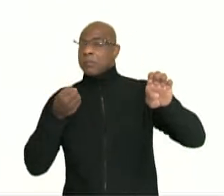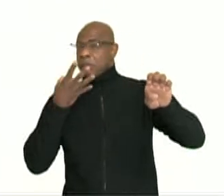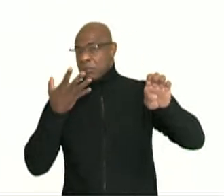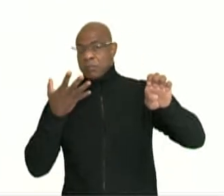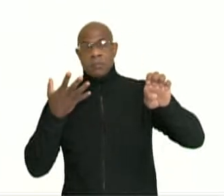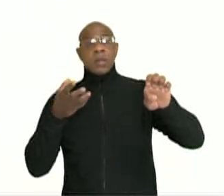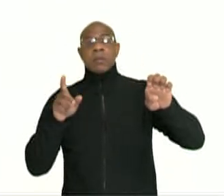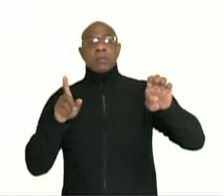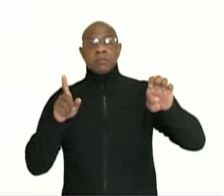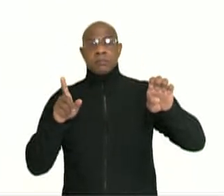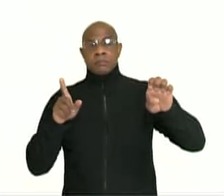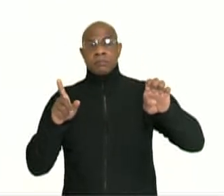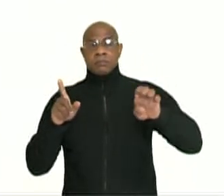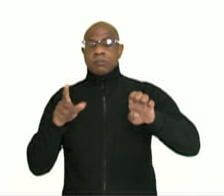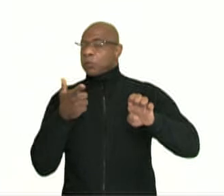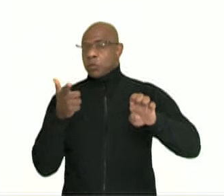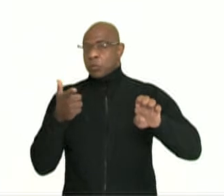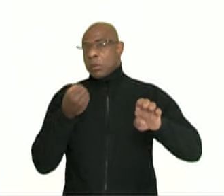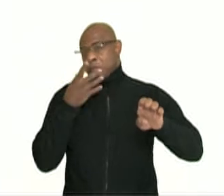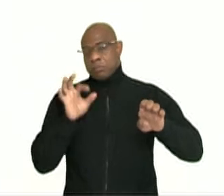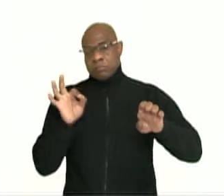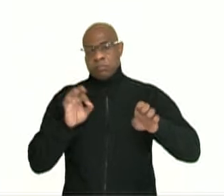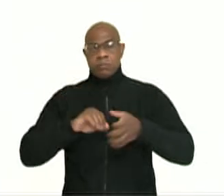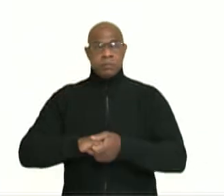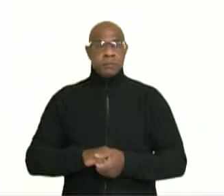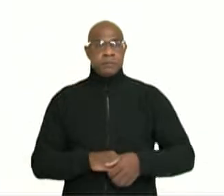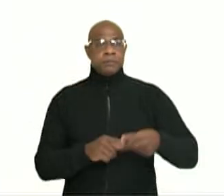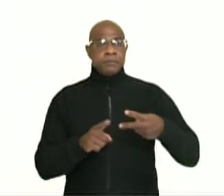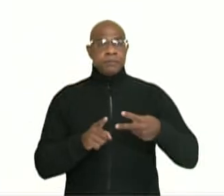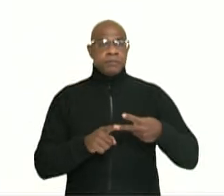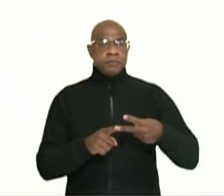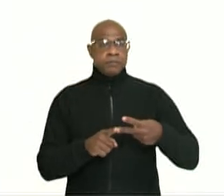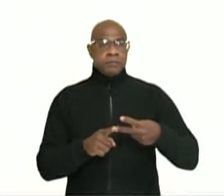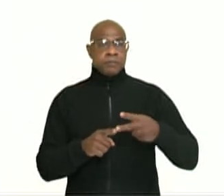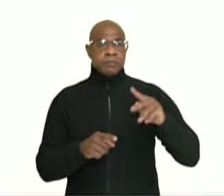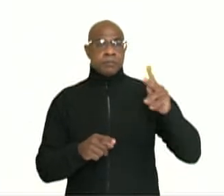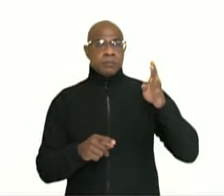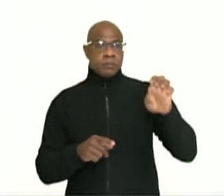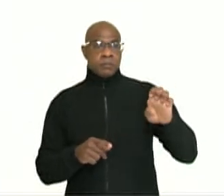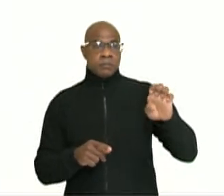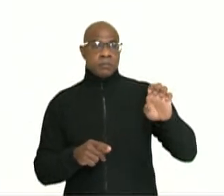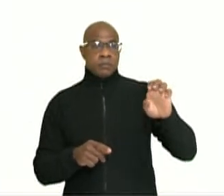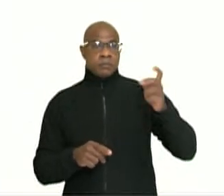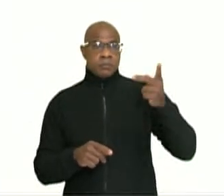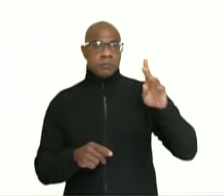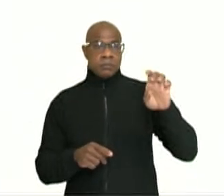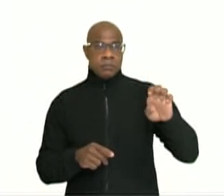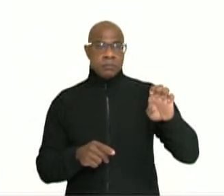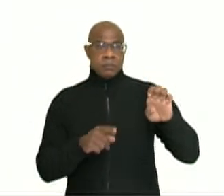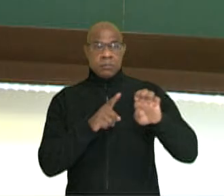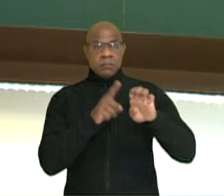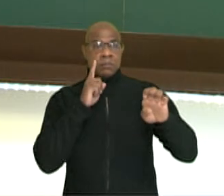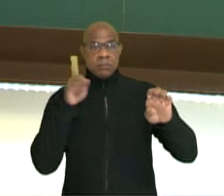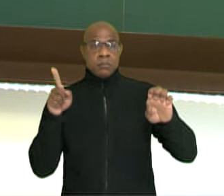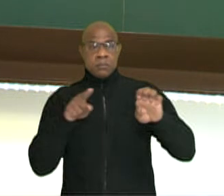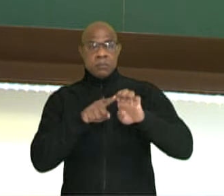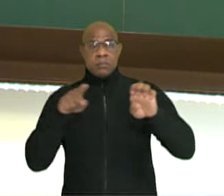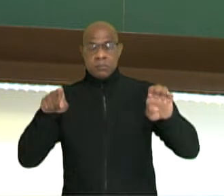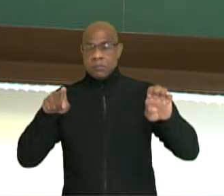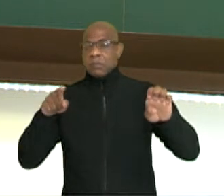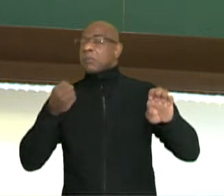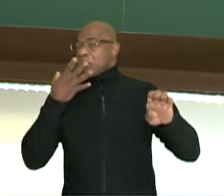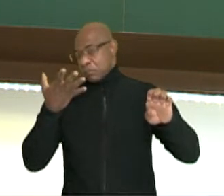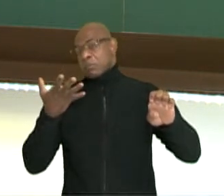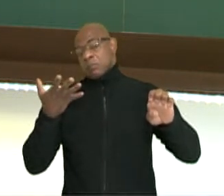né? O hidrogênio, já o hélio com 1s2, 2 elétrons na subnível 2 da camada 1, é um